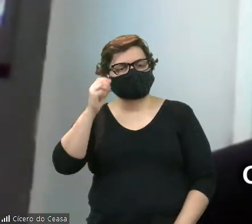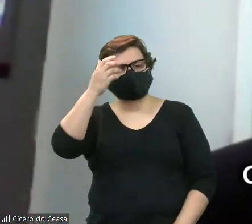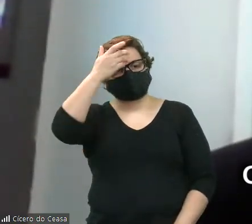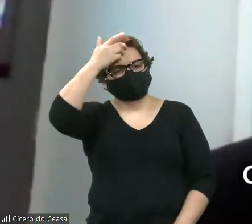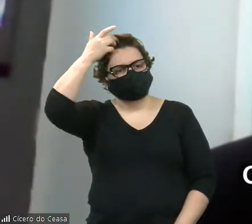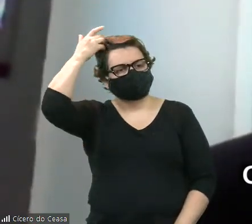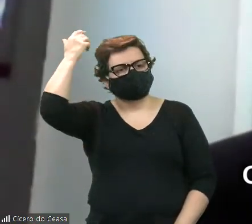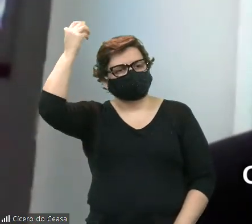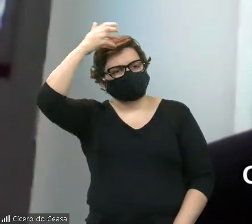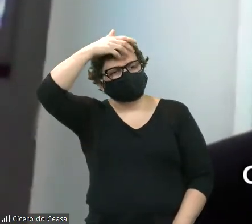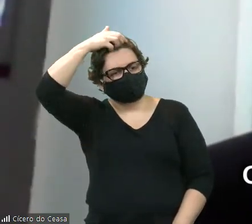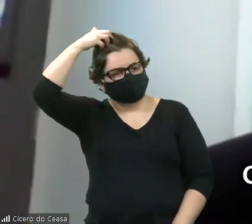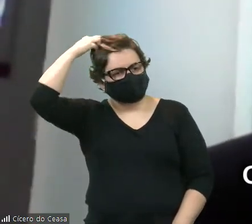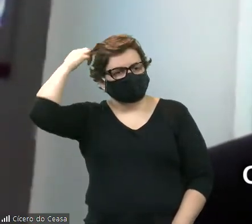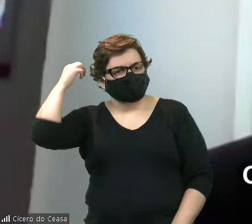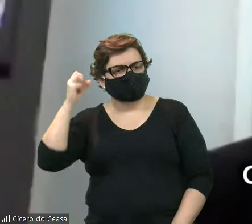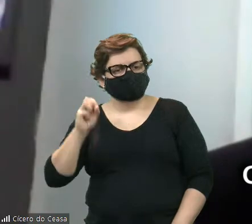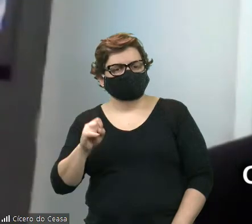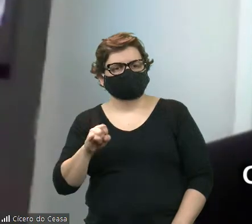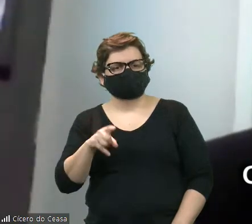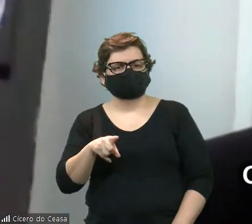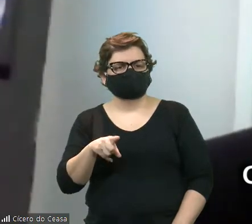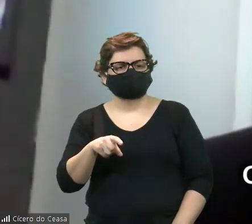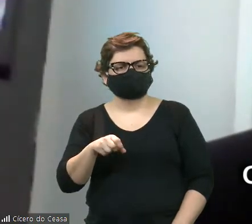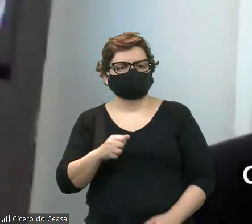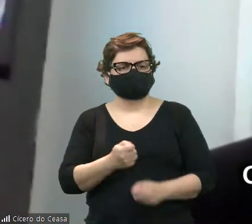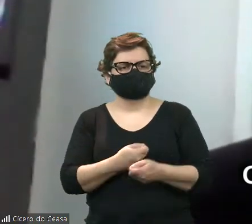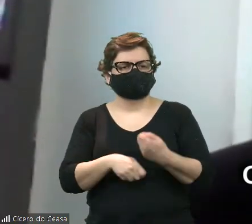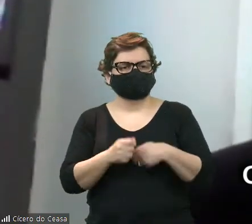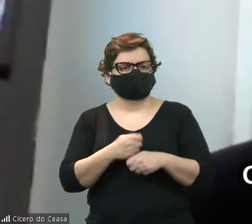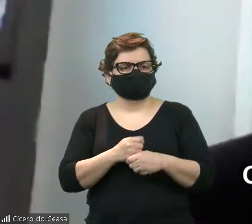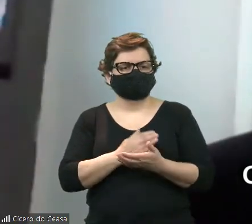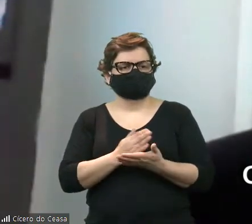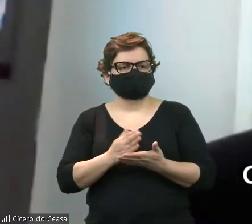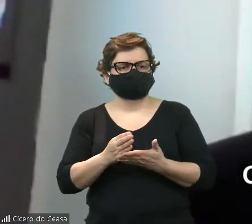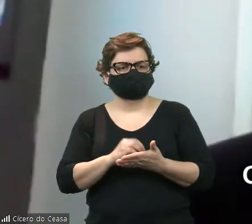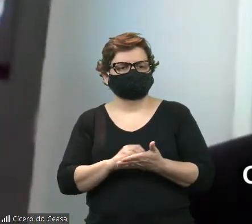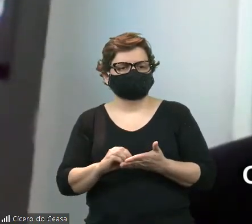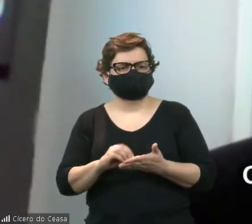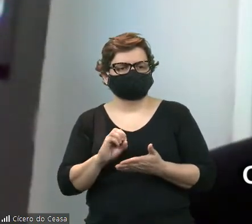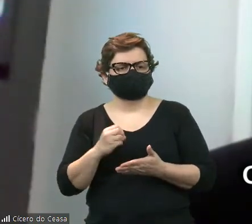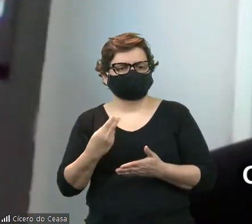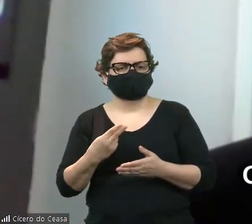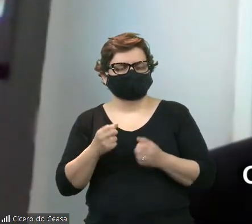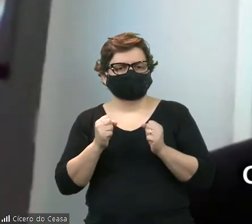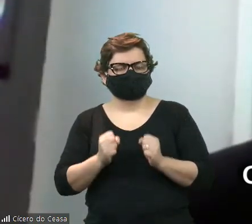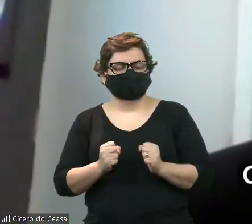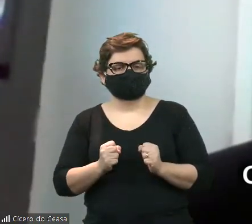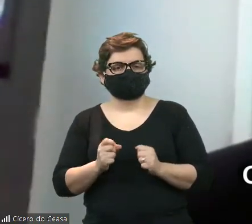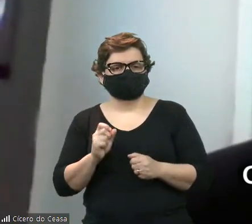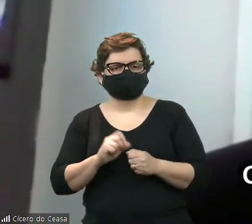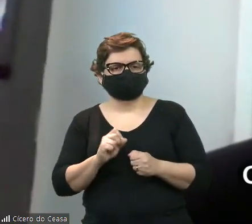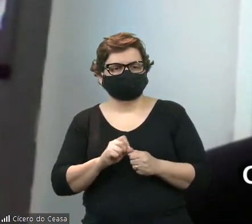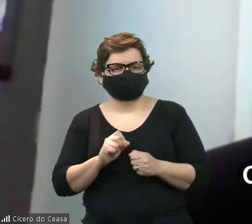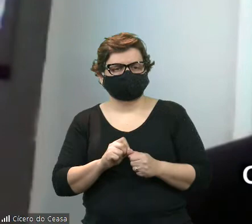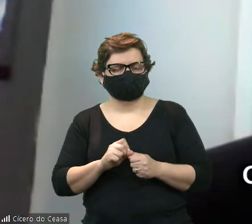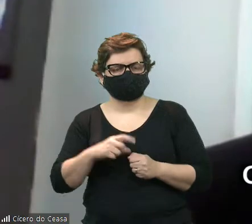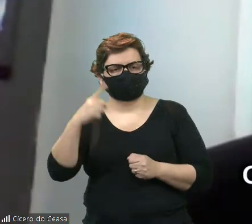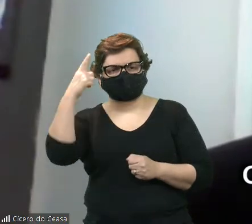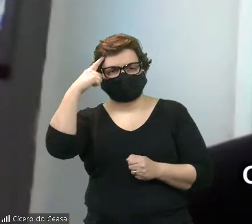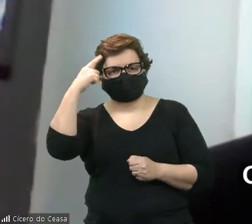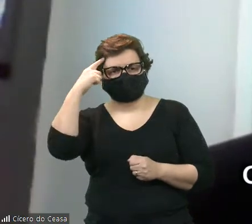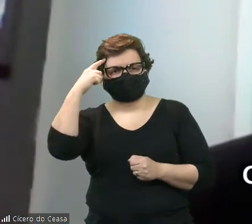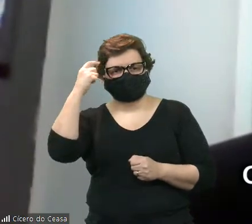se essa administração, se cada secretário ou executivo acha por bem fazer